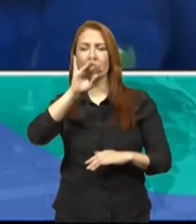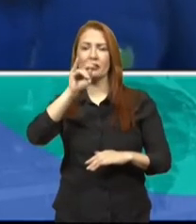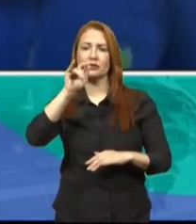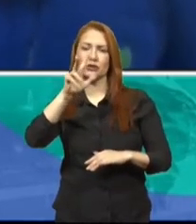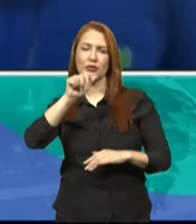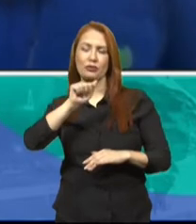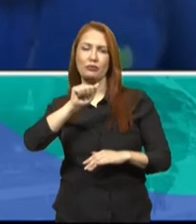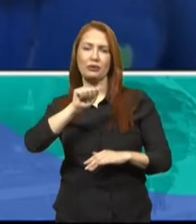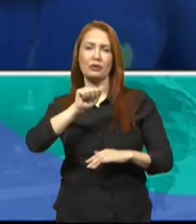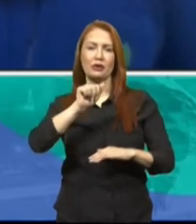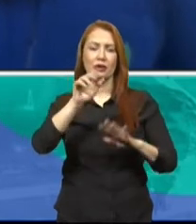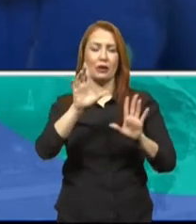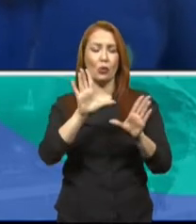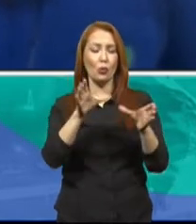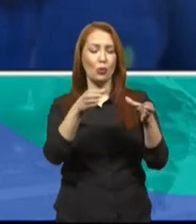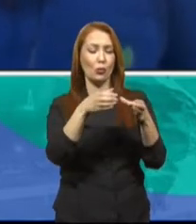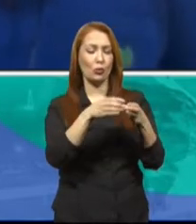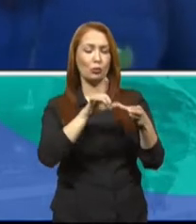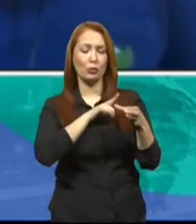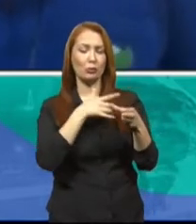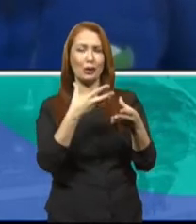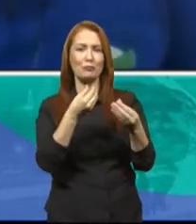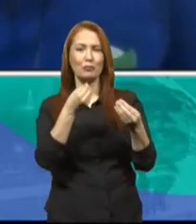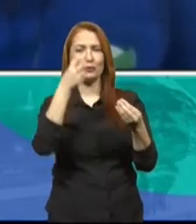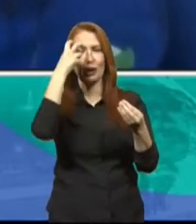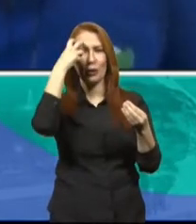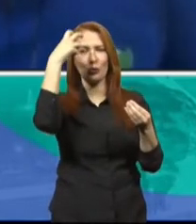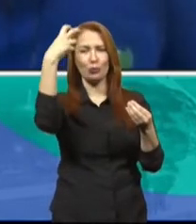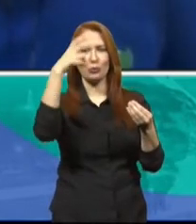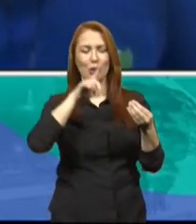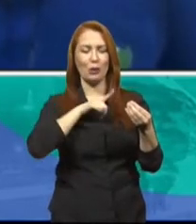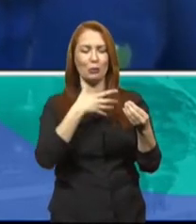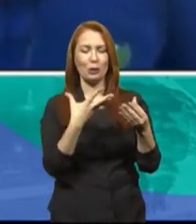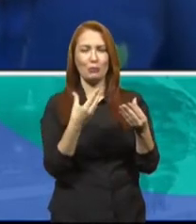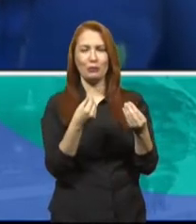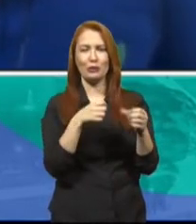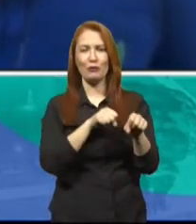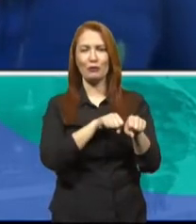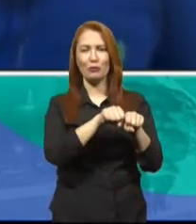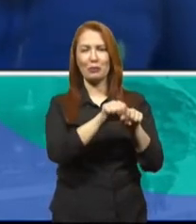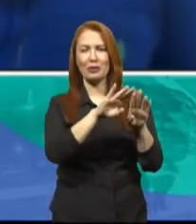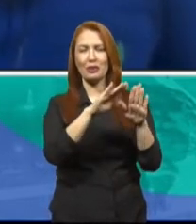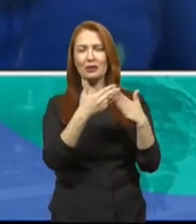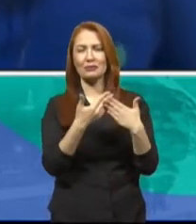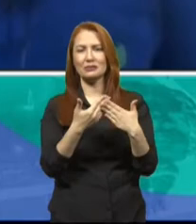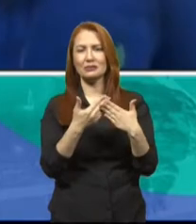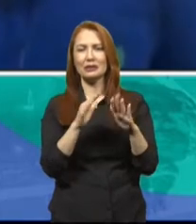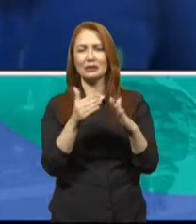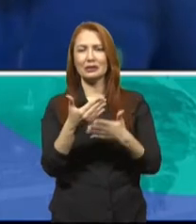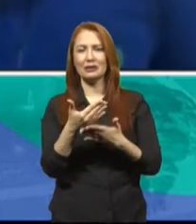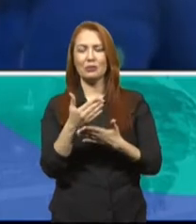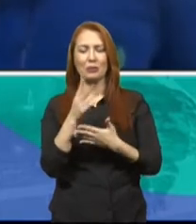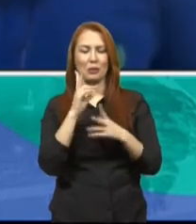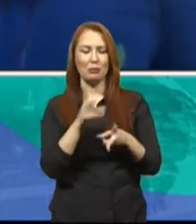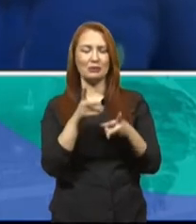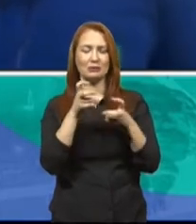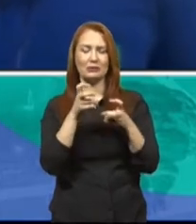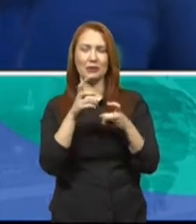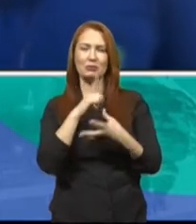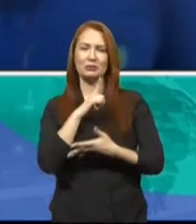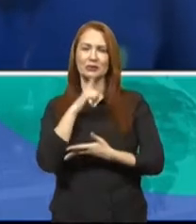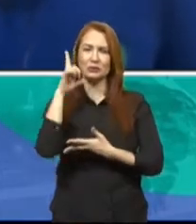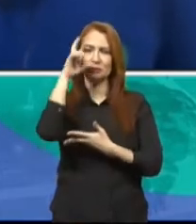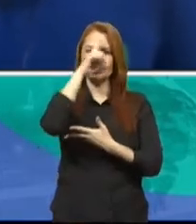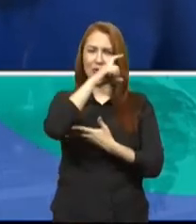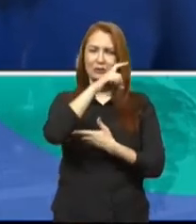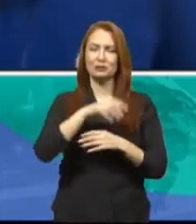cultura, não têm formação escolar, dá pra dizer assim. Uhum. Essa dificuldade nós tivemos no